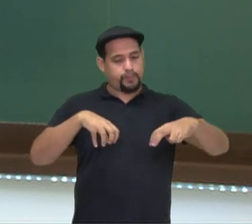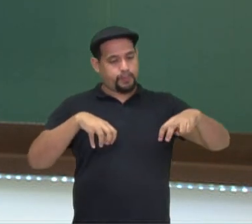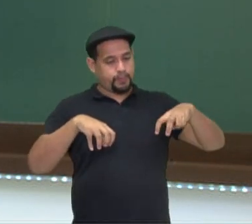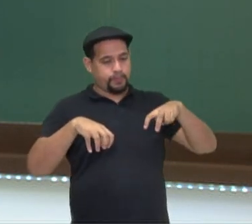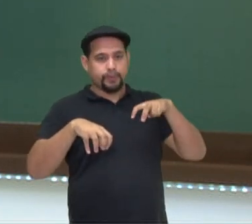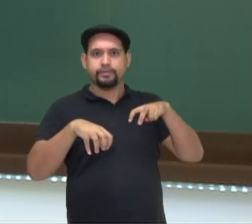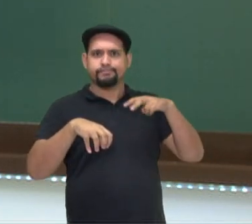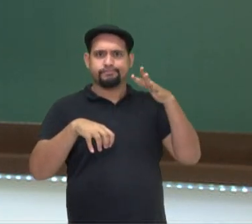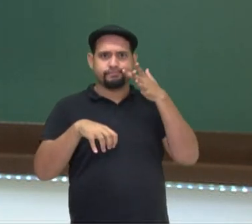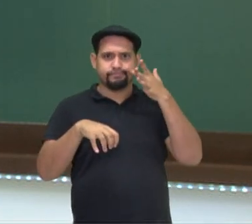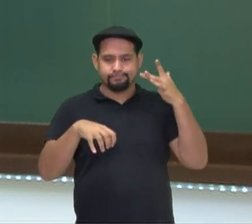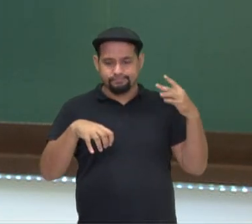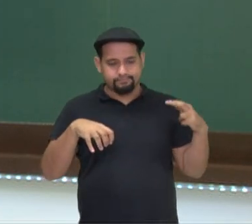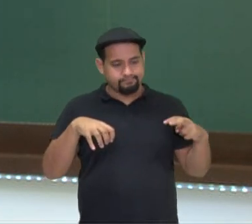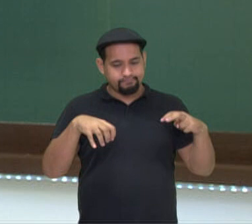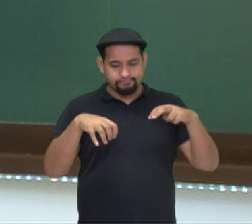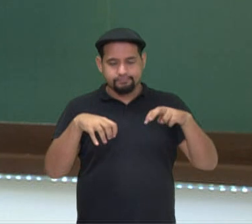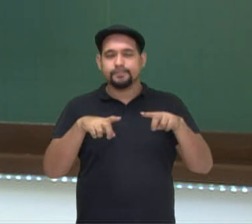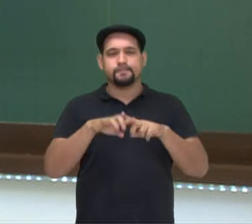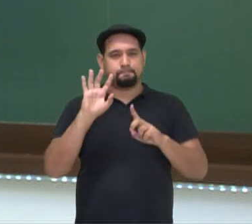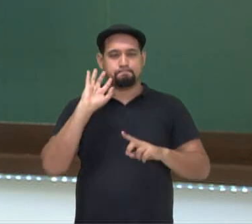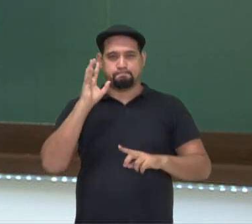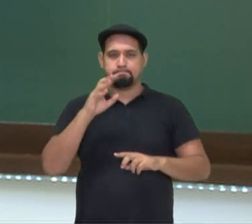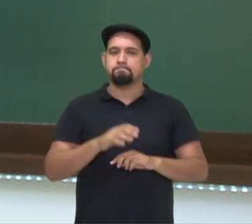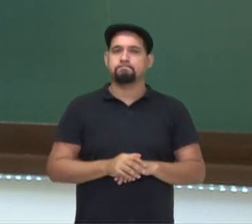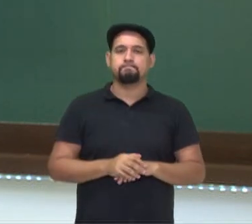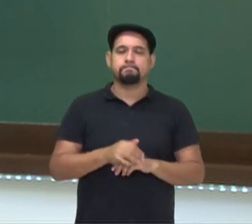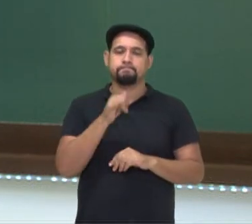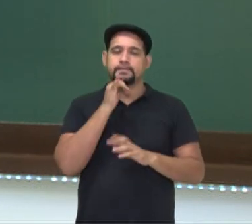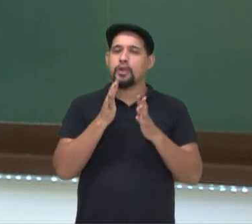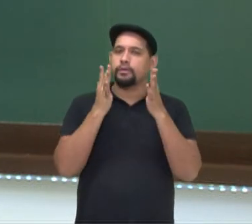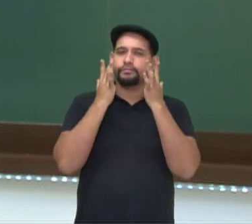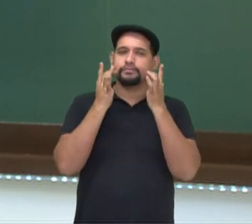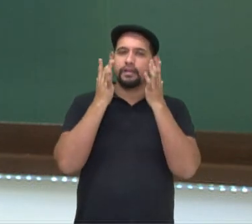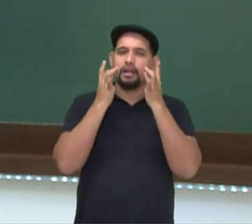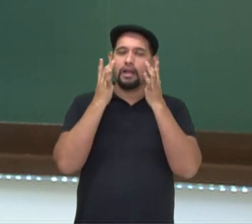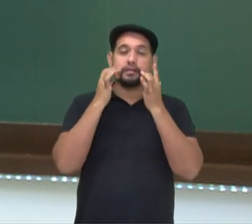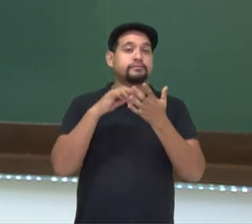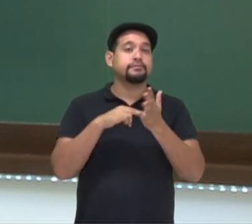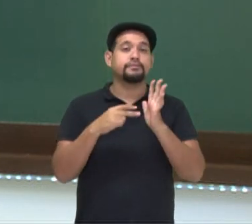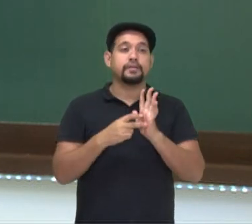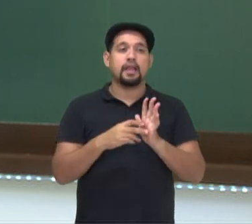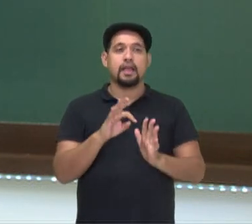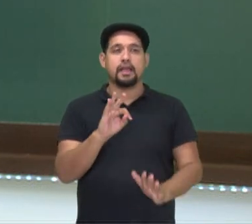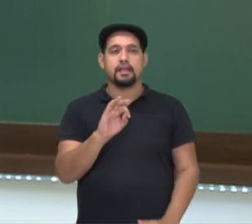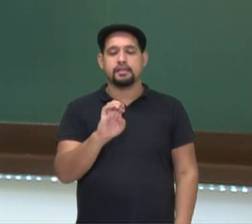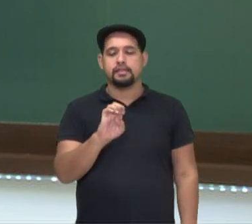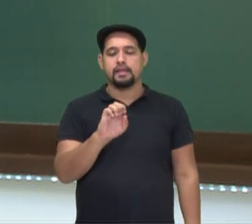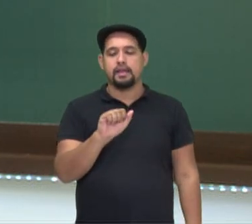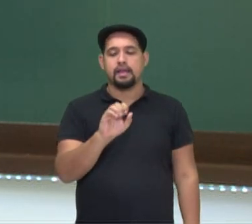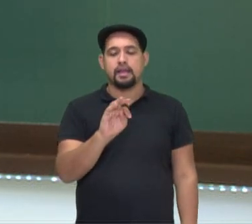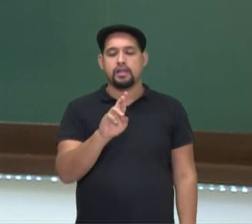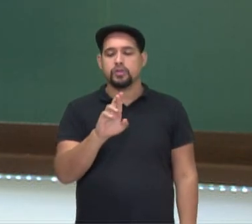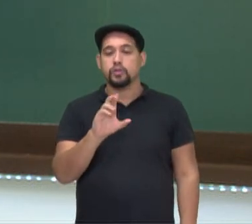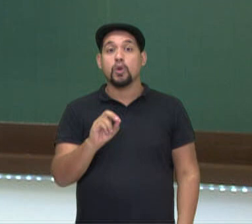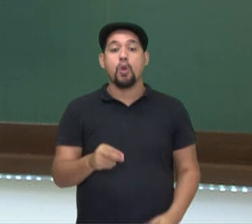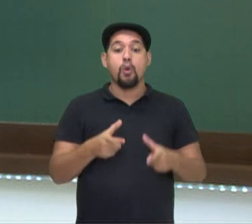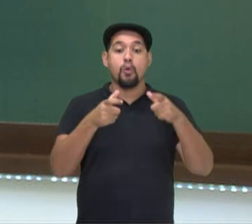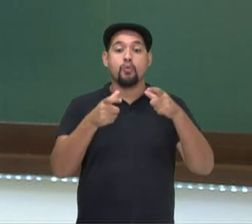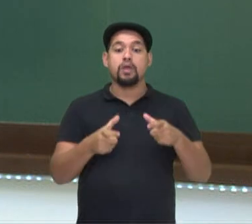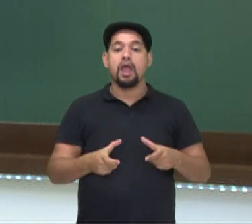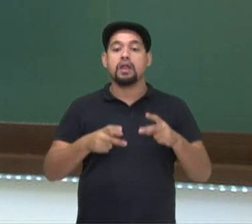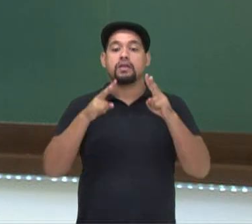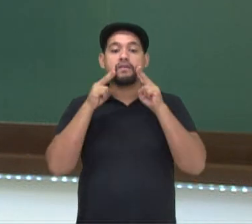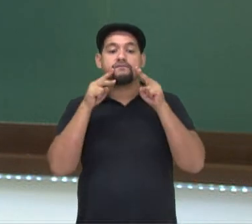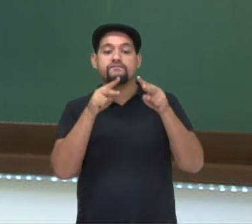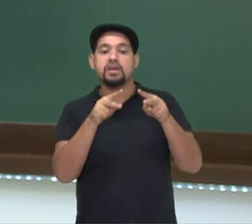encenação teatral acontecia. Então, teatro, vem de teatron, lugar de onde se vê. Então, por